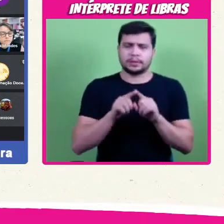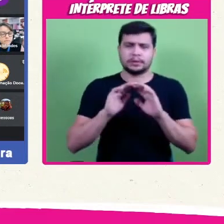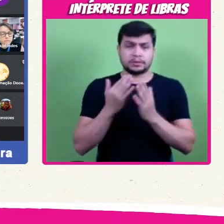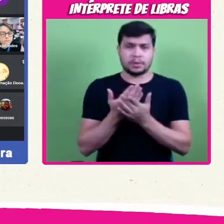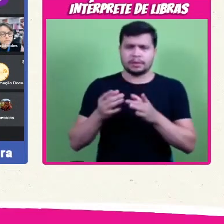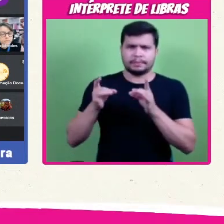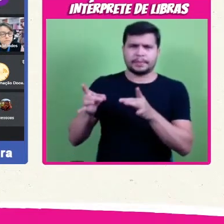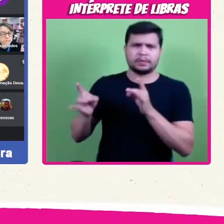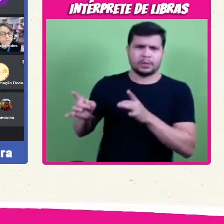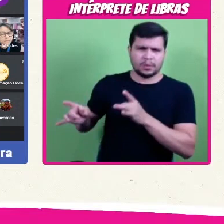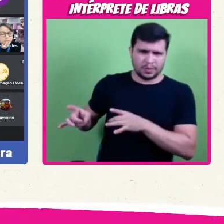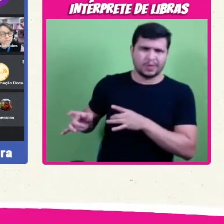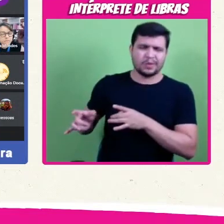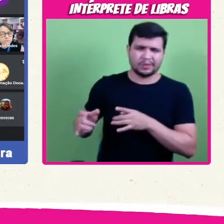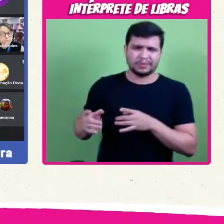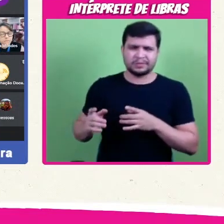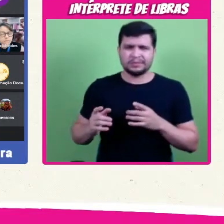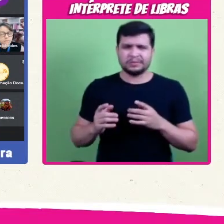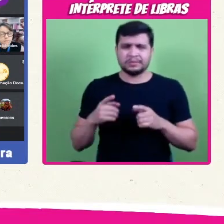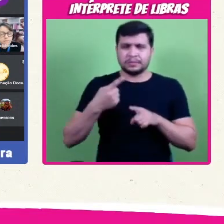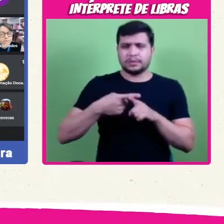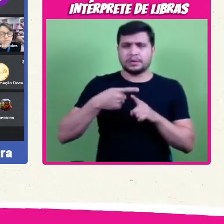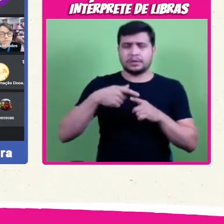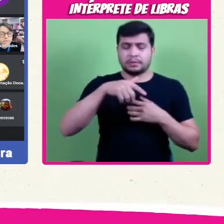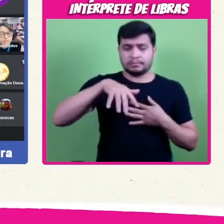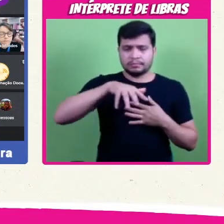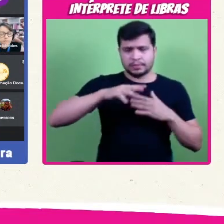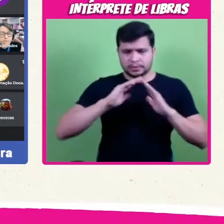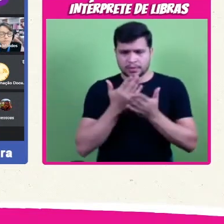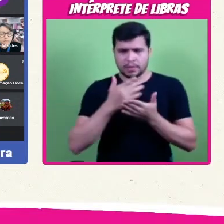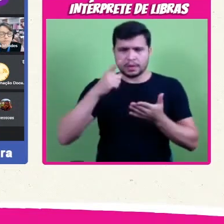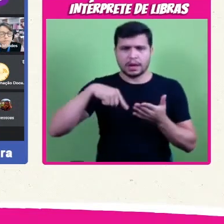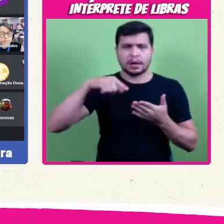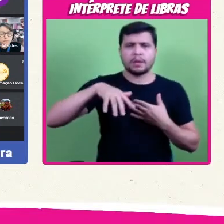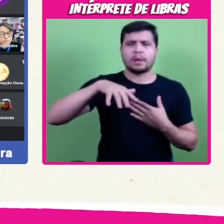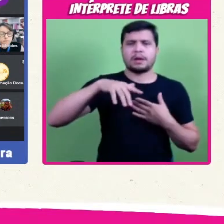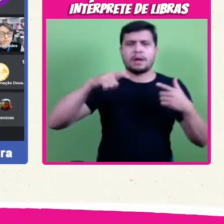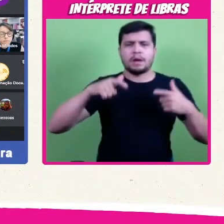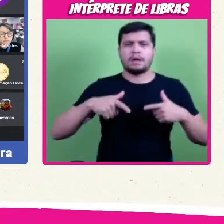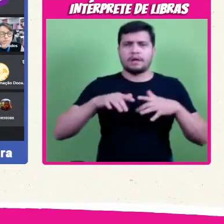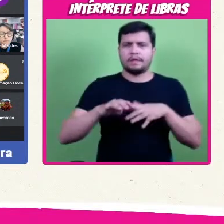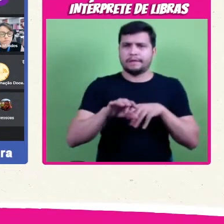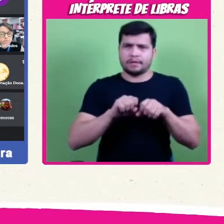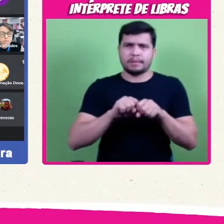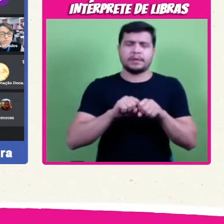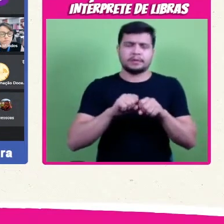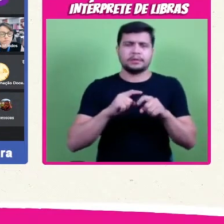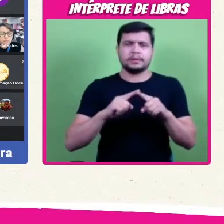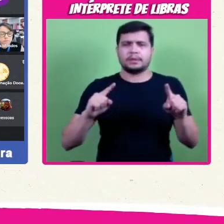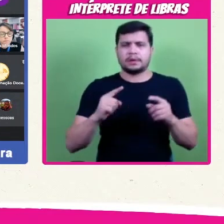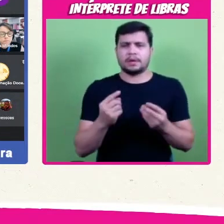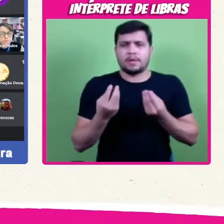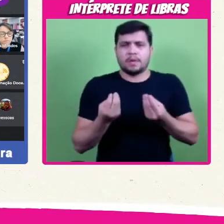né? A escola é um espaço de formação, mas como é que a pessoa vai permanecer nesse espaço se ela